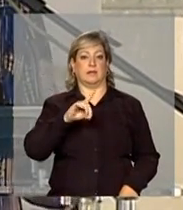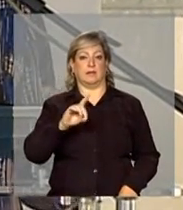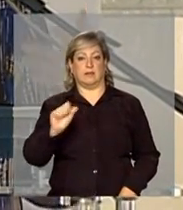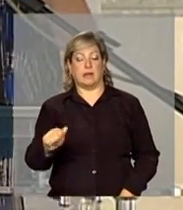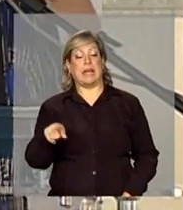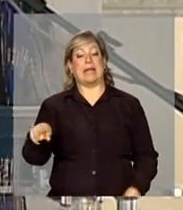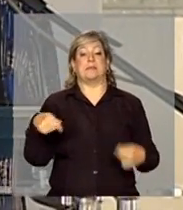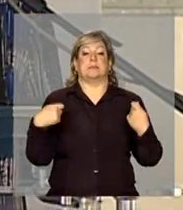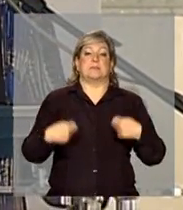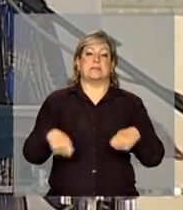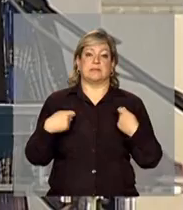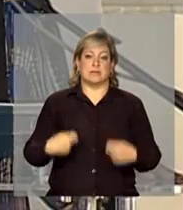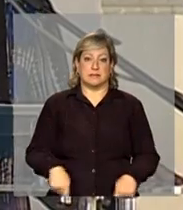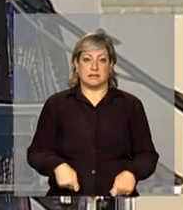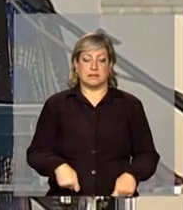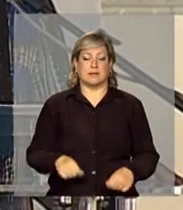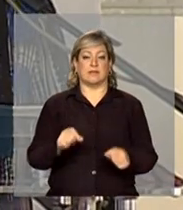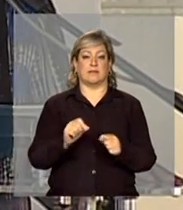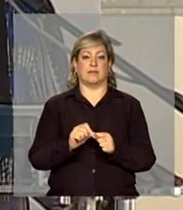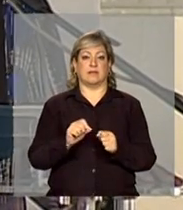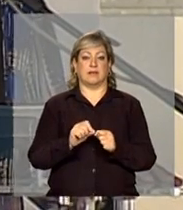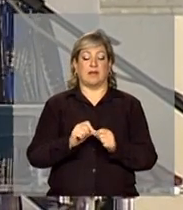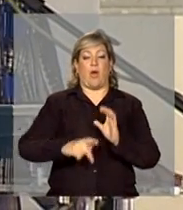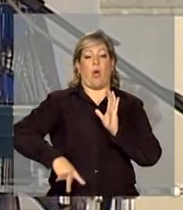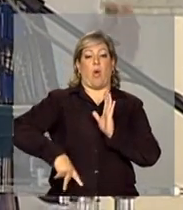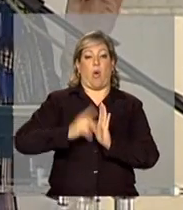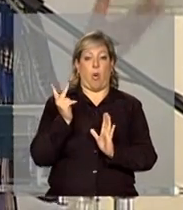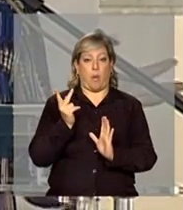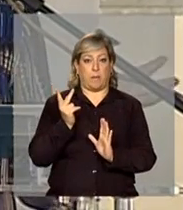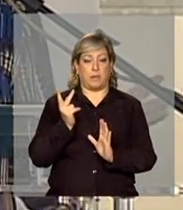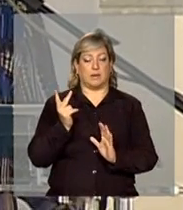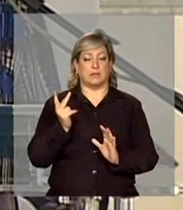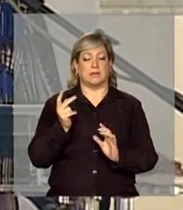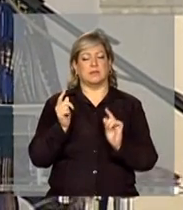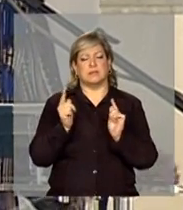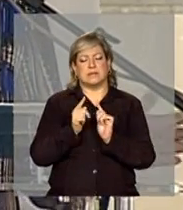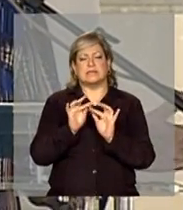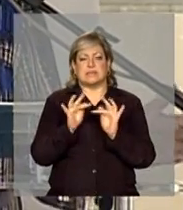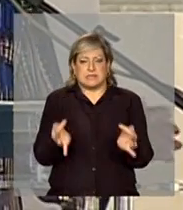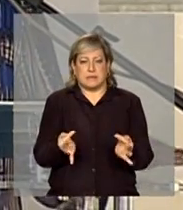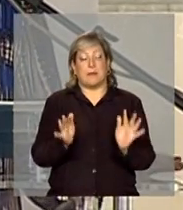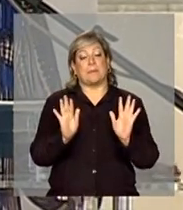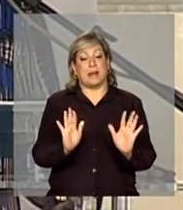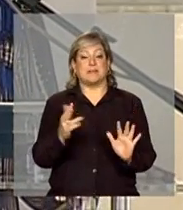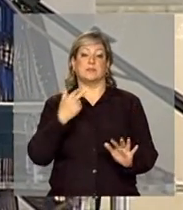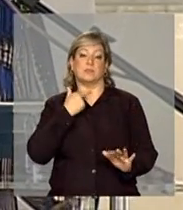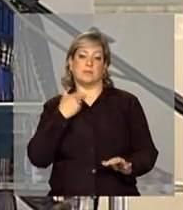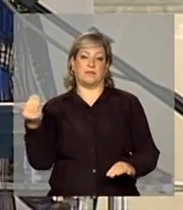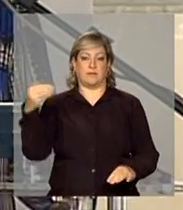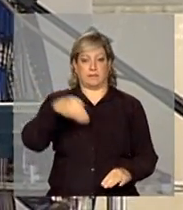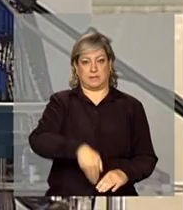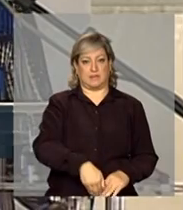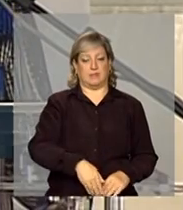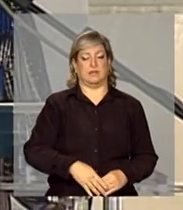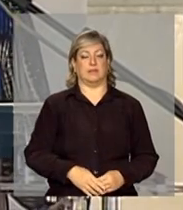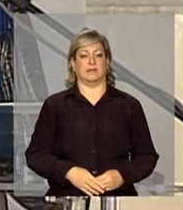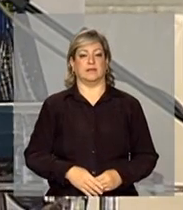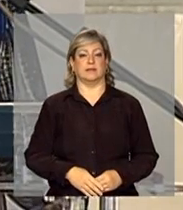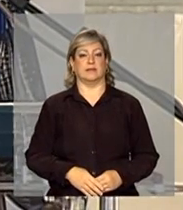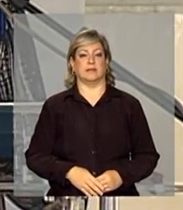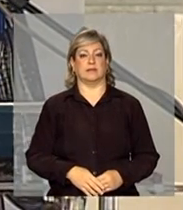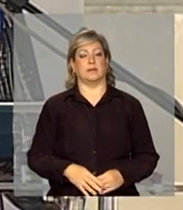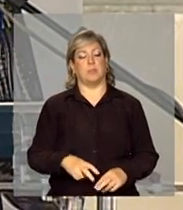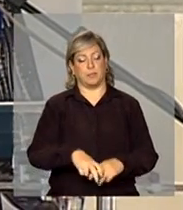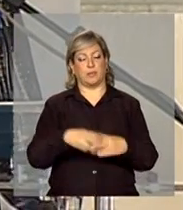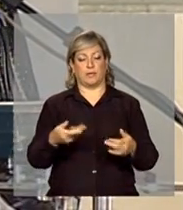teve de fazer uma intervenção cirúrgica pequena, mas ele teria de fazê-la. Por isso,